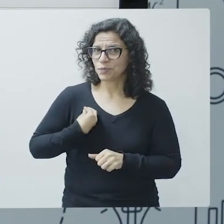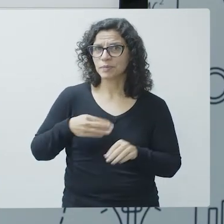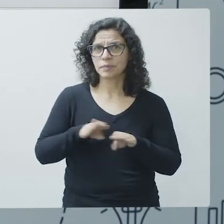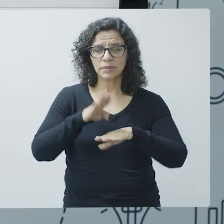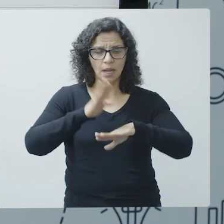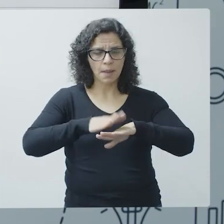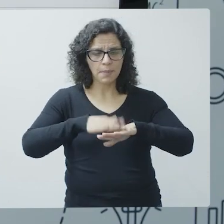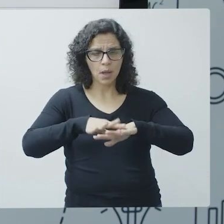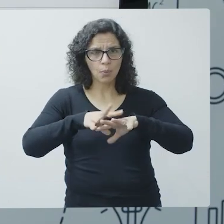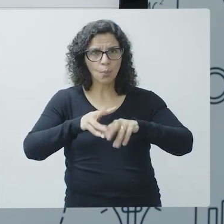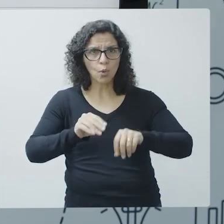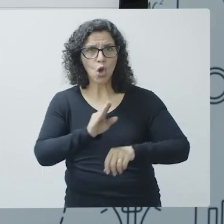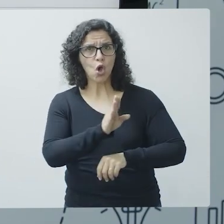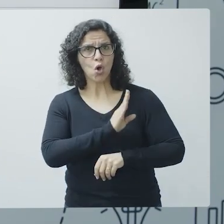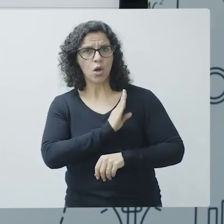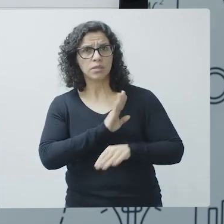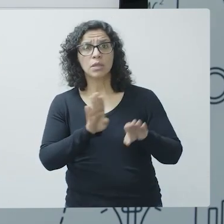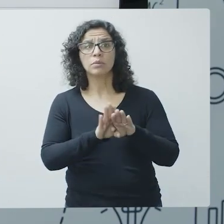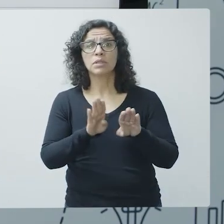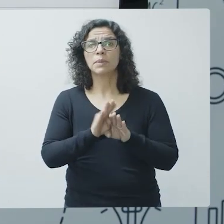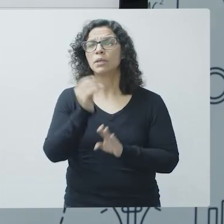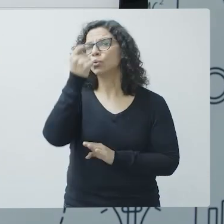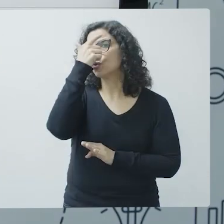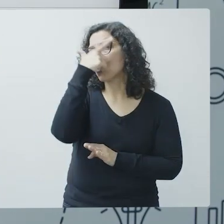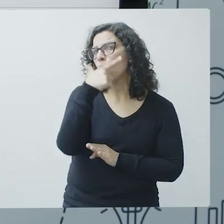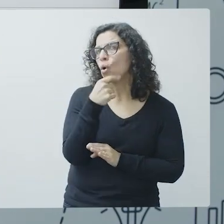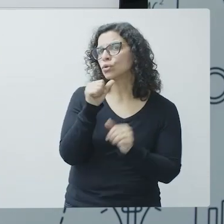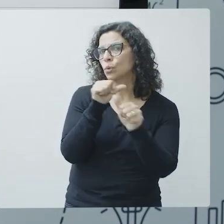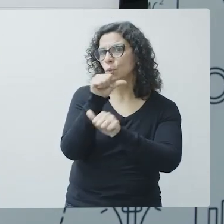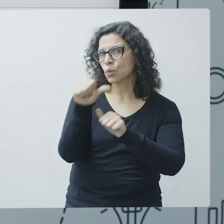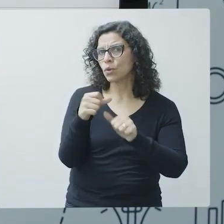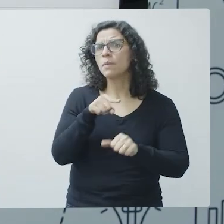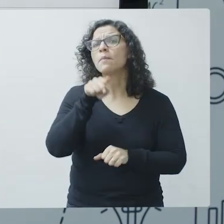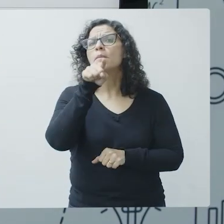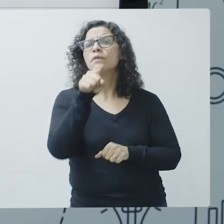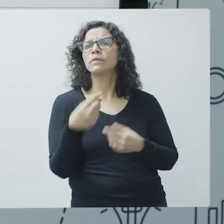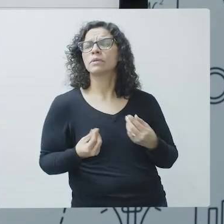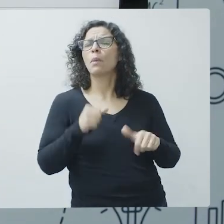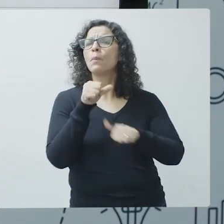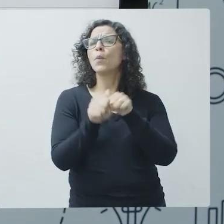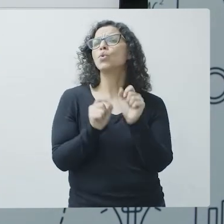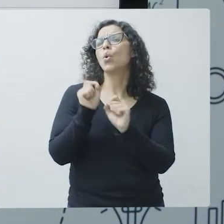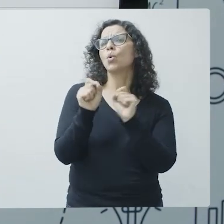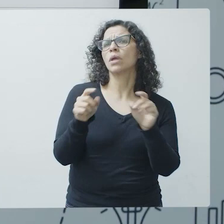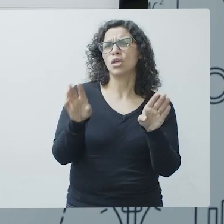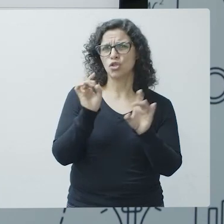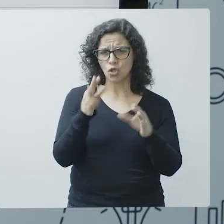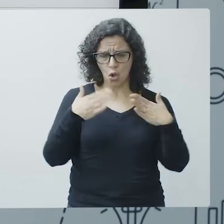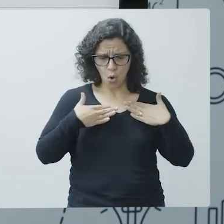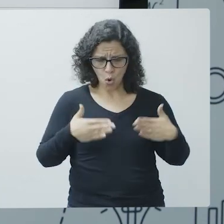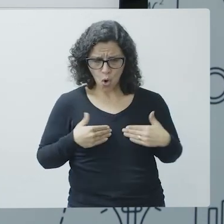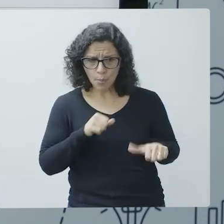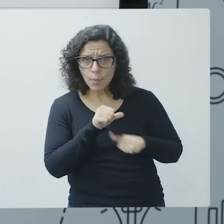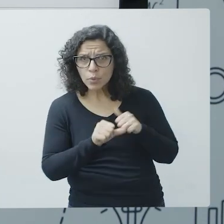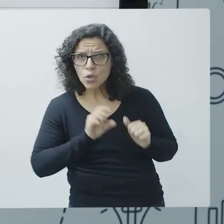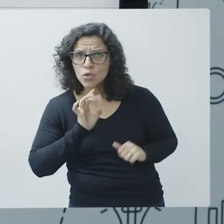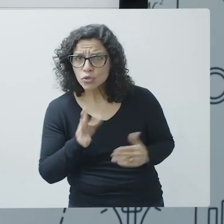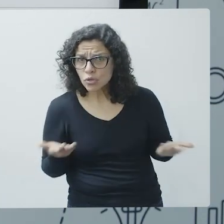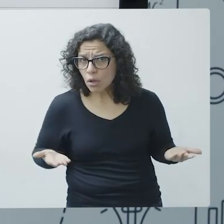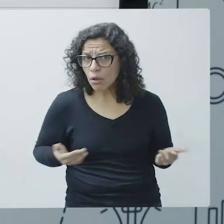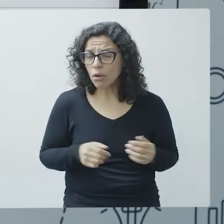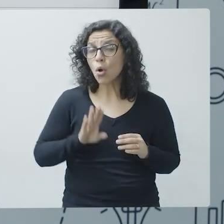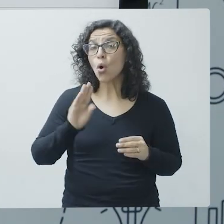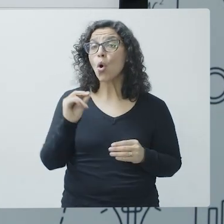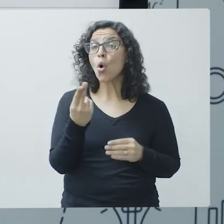as mãos, o coração, até mesmo a face. Mas e para você? Será que foram só essas mudanças que